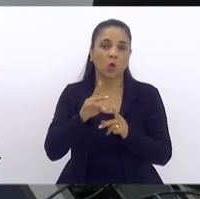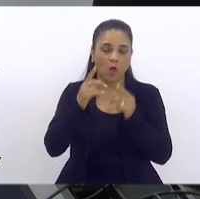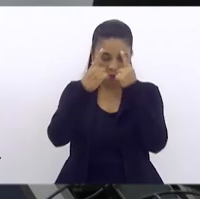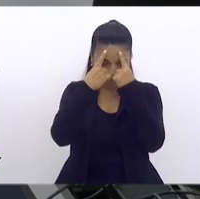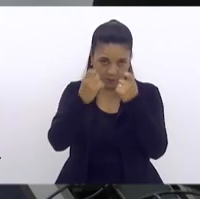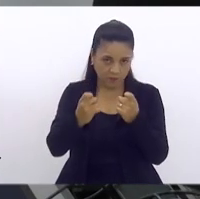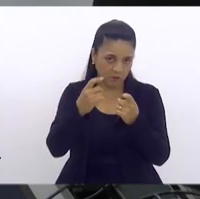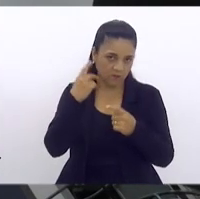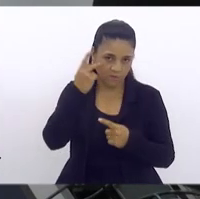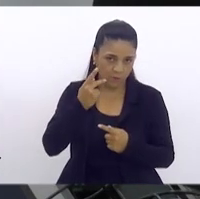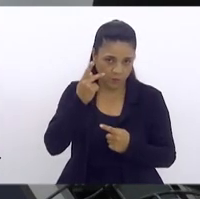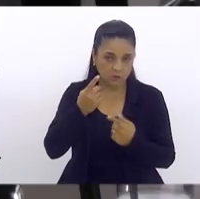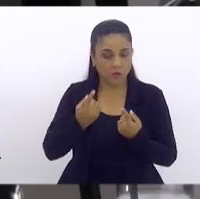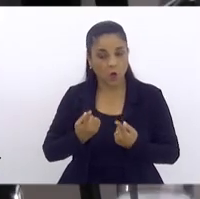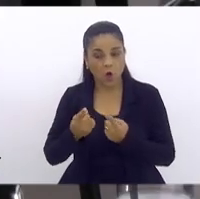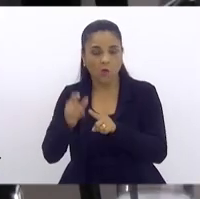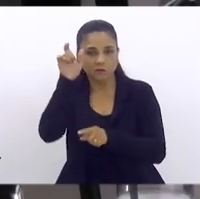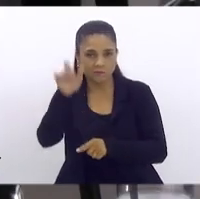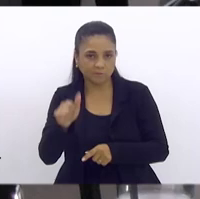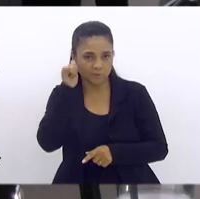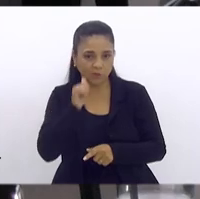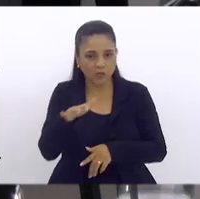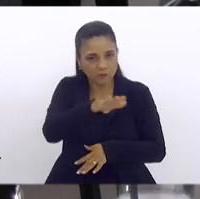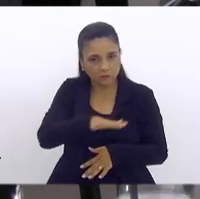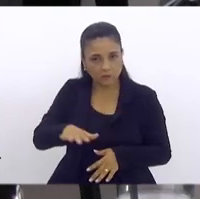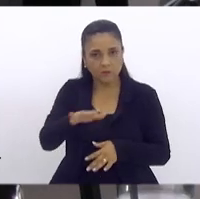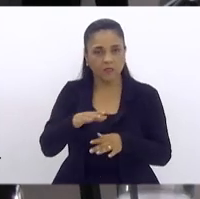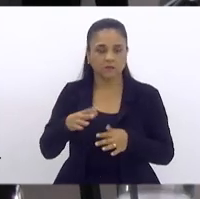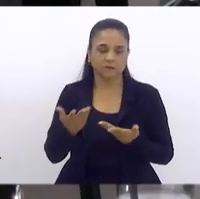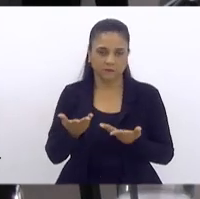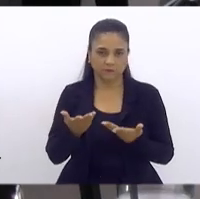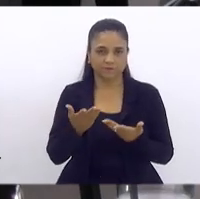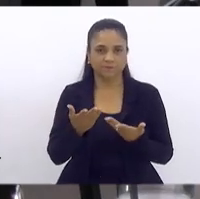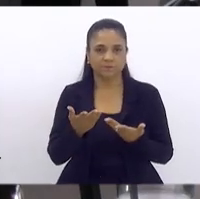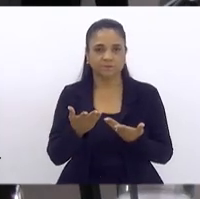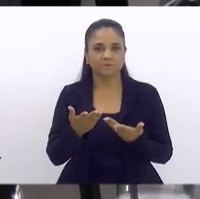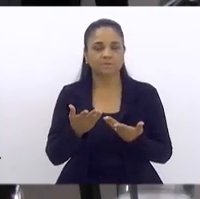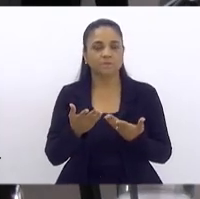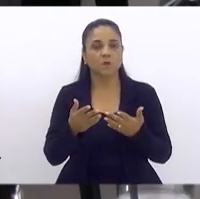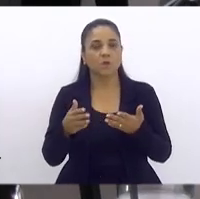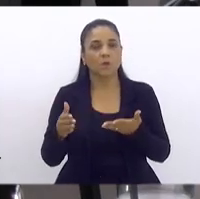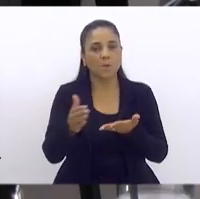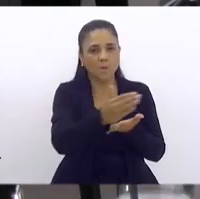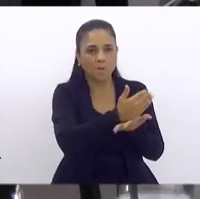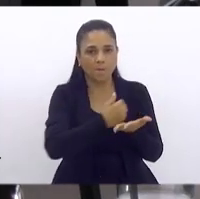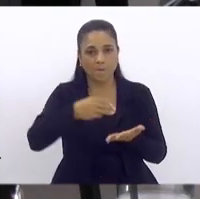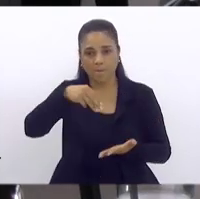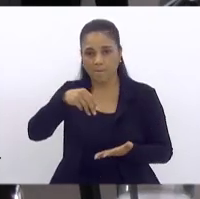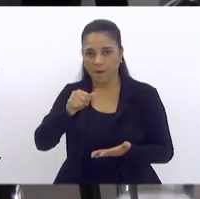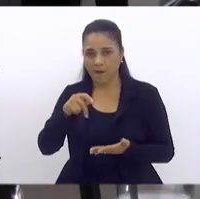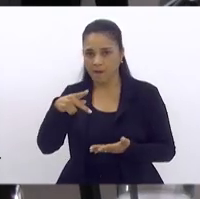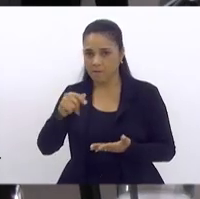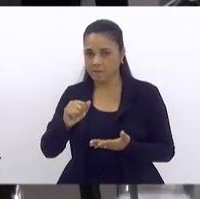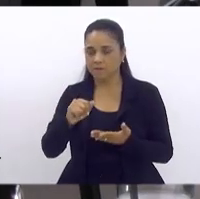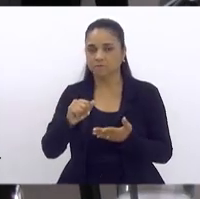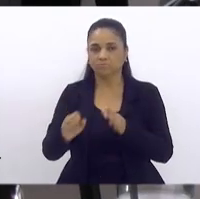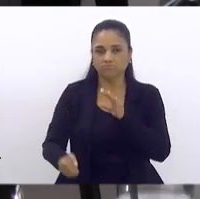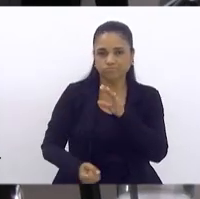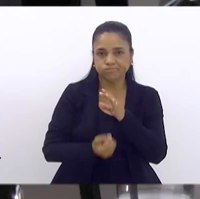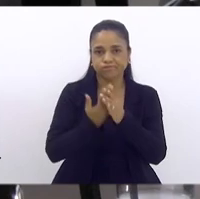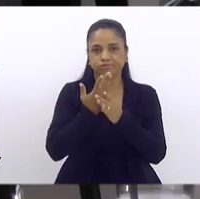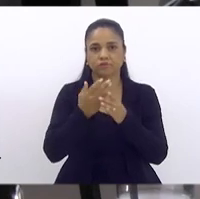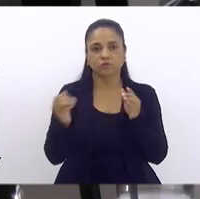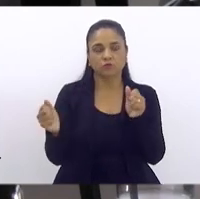mas à violência contra mulheres nesses ambientes como um todo, né? Então, esse mapa ele foi produzido junto